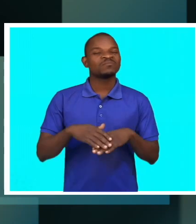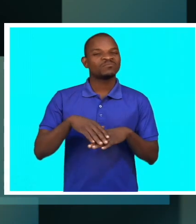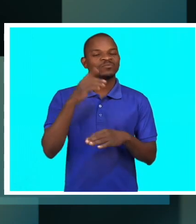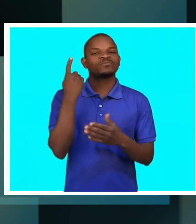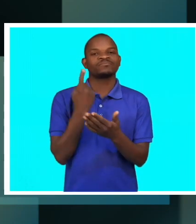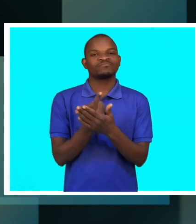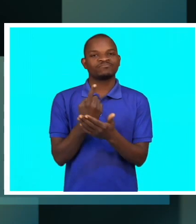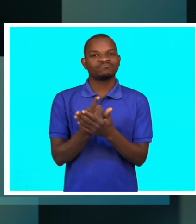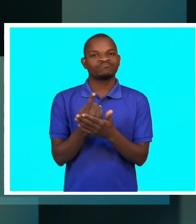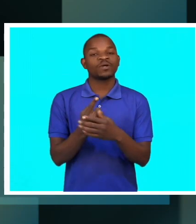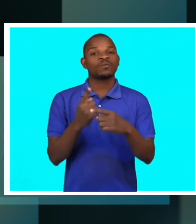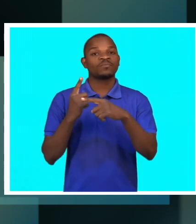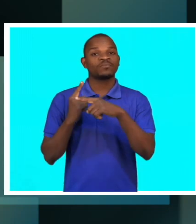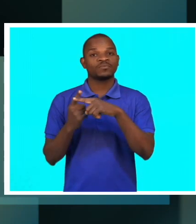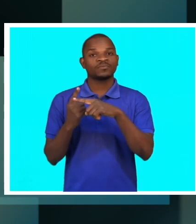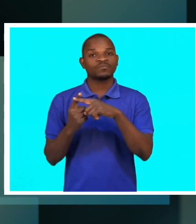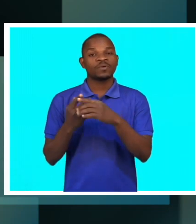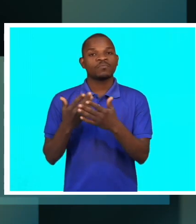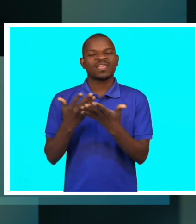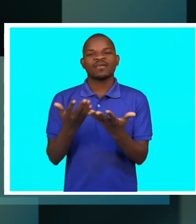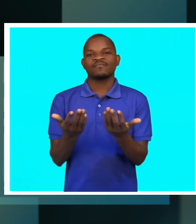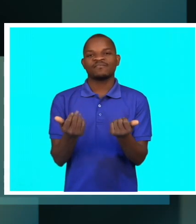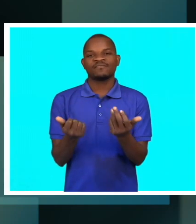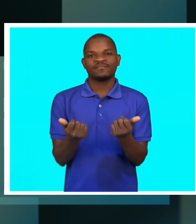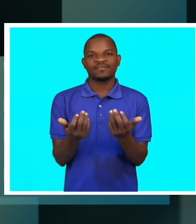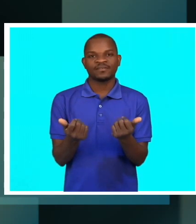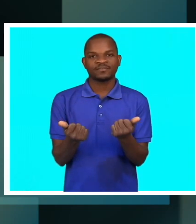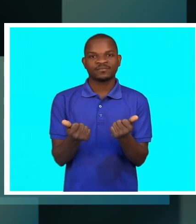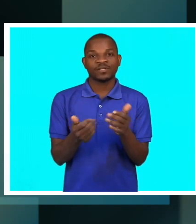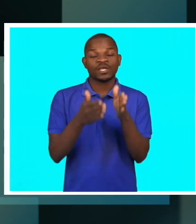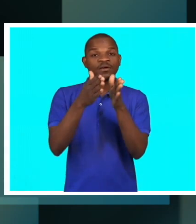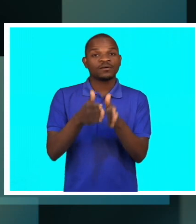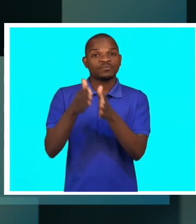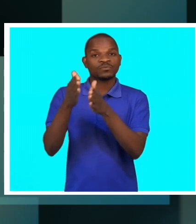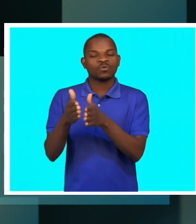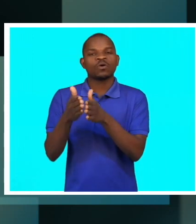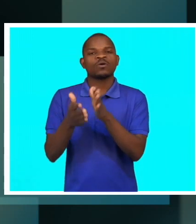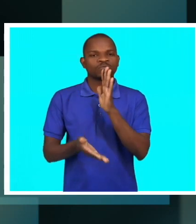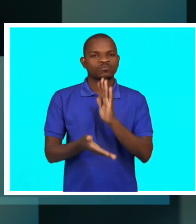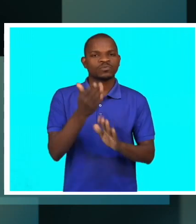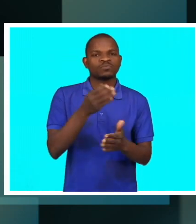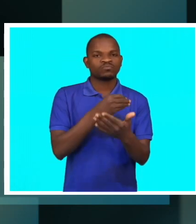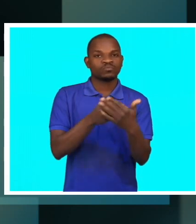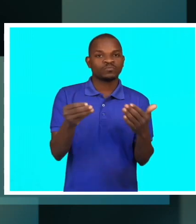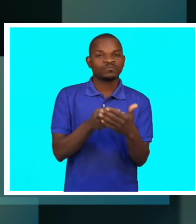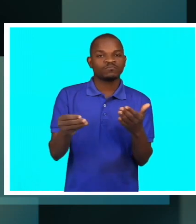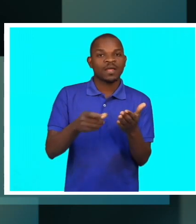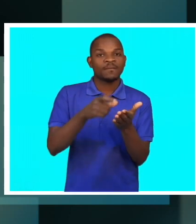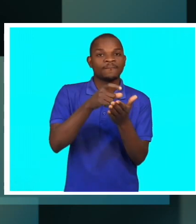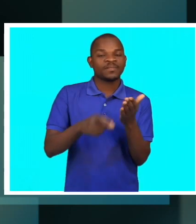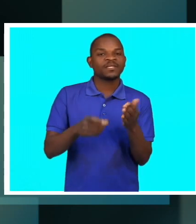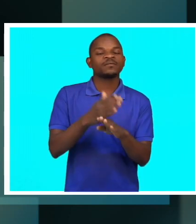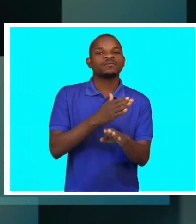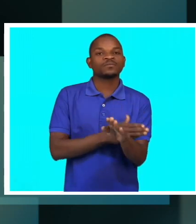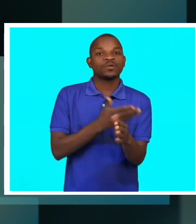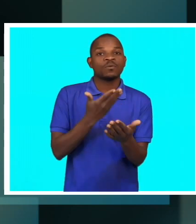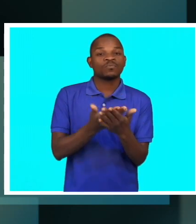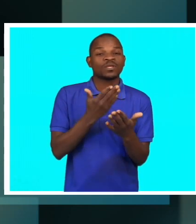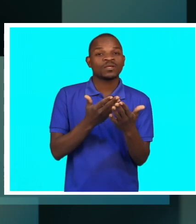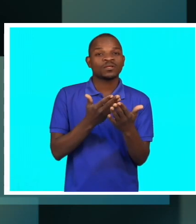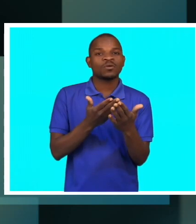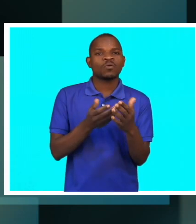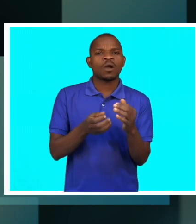Isso é muito positivo porque facilita as pessoas adquirirem os bilhetes com o